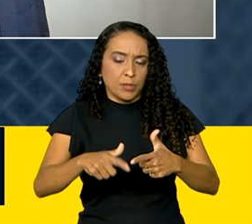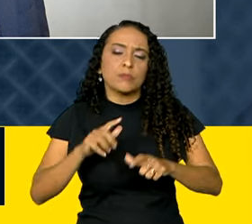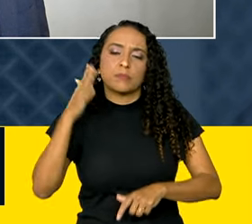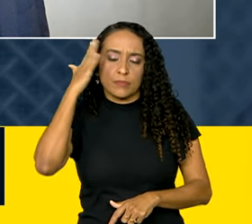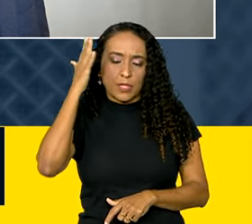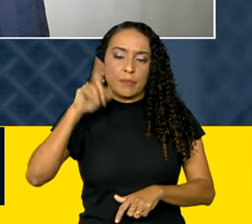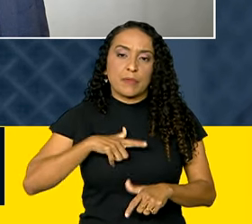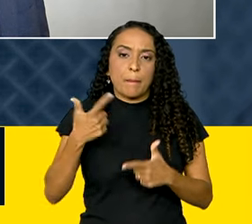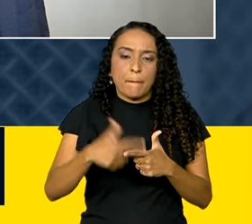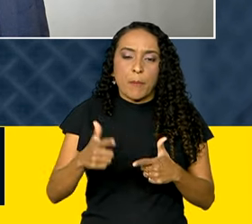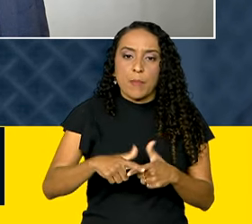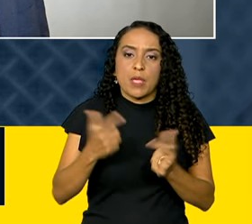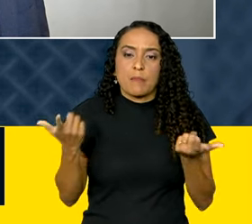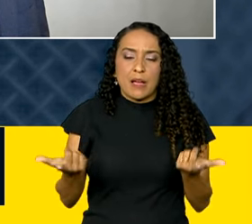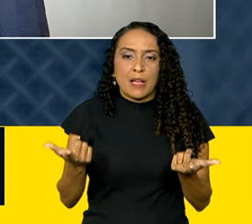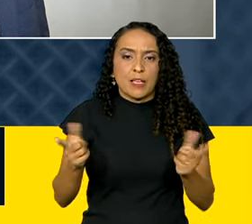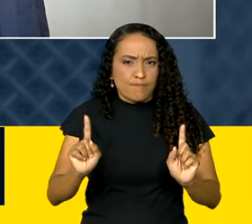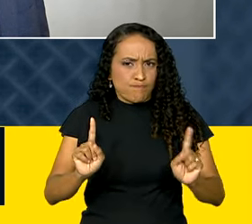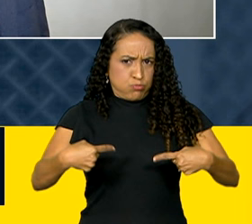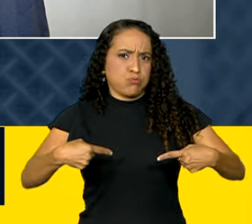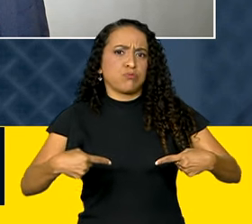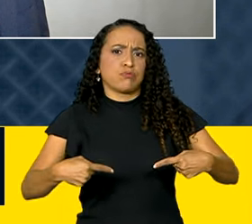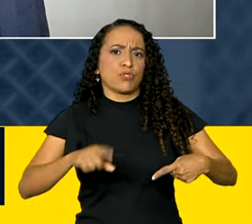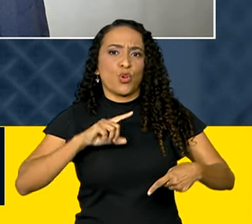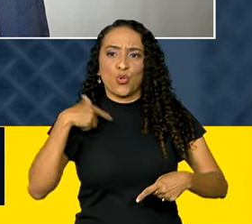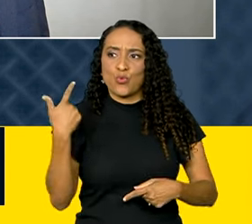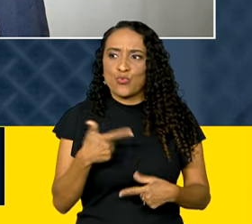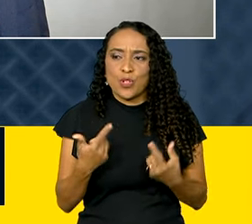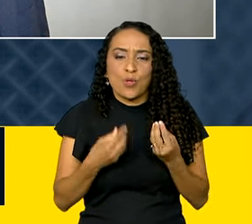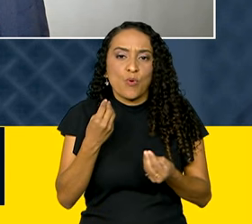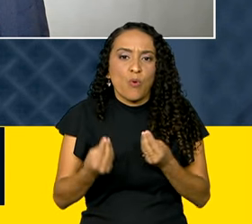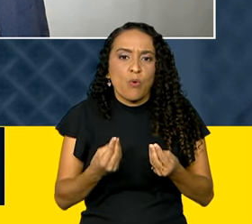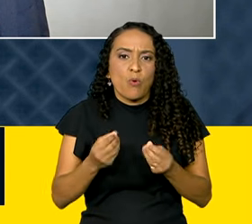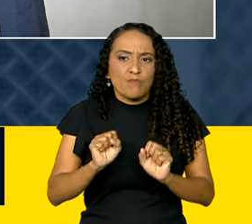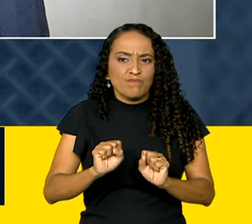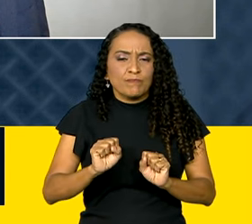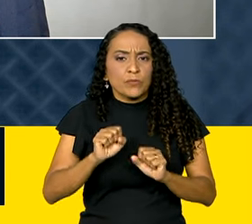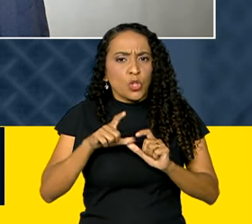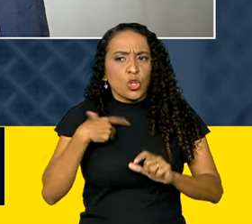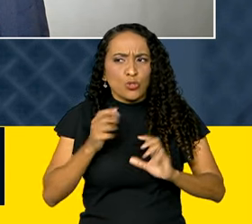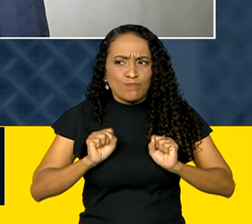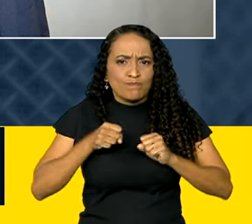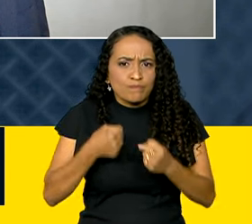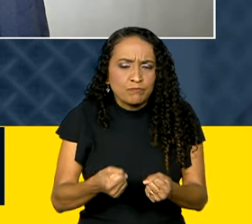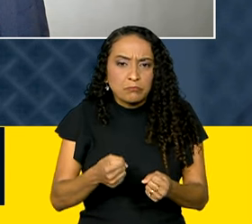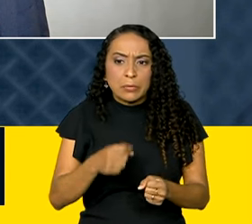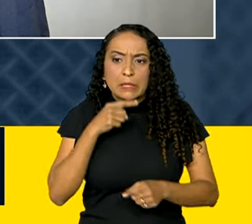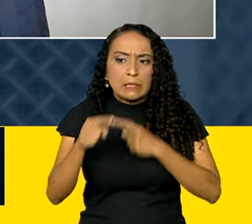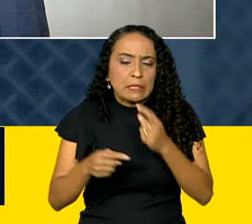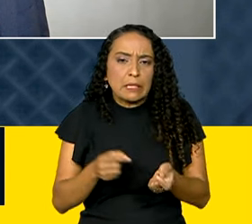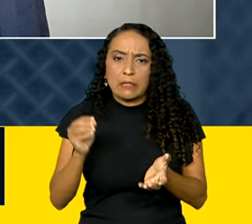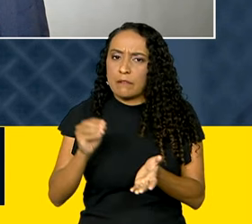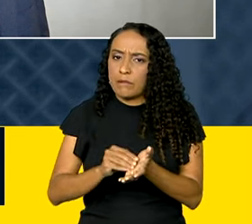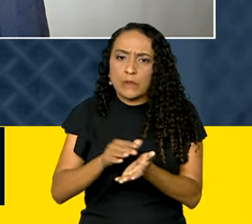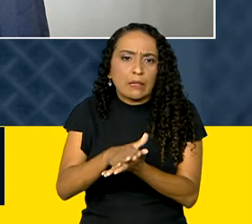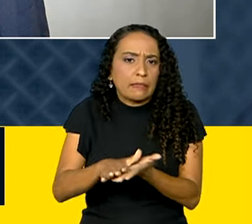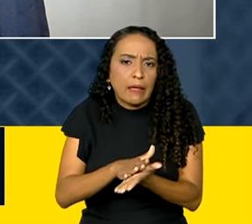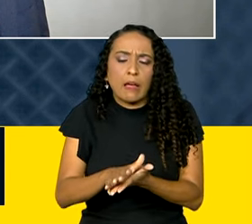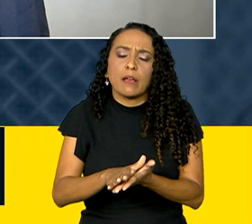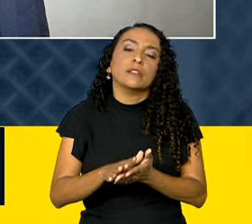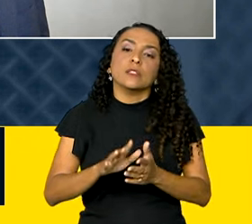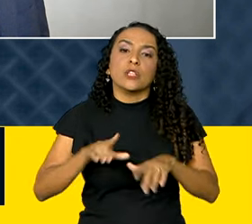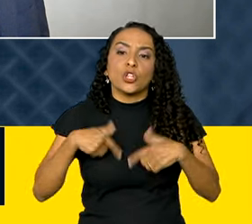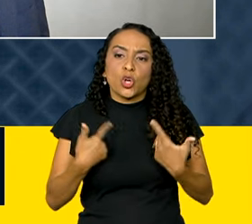que é uma crise muito desafiadora. Nós não temos medidos e esforços para que ninguém fique desassistido. Estamos, como eu